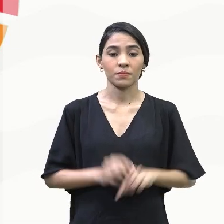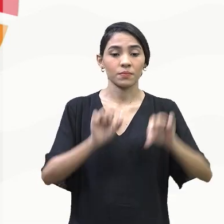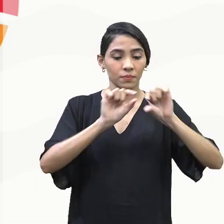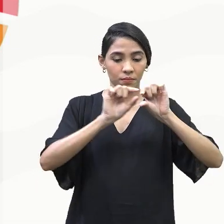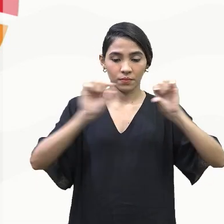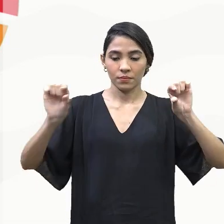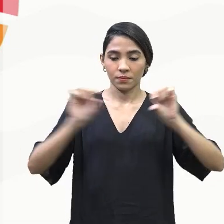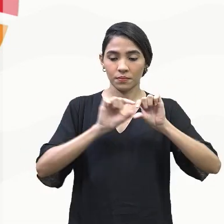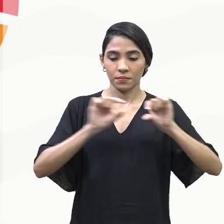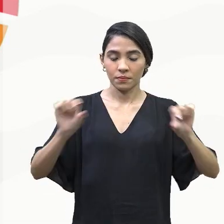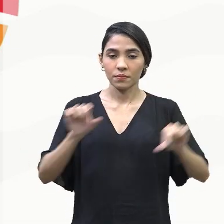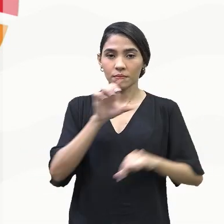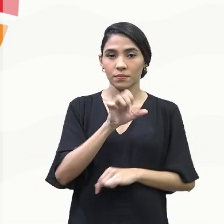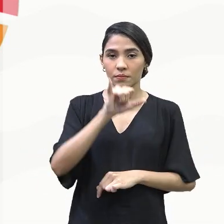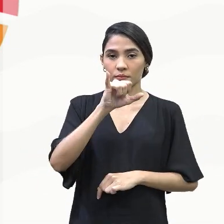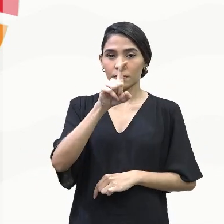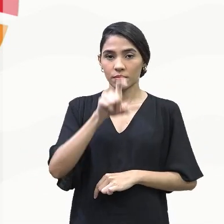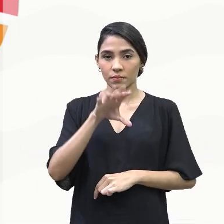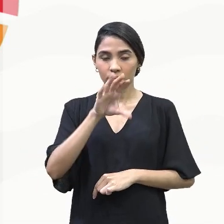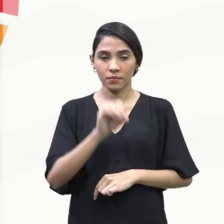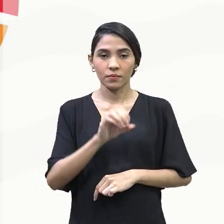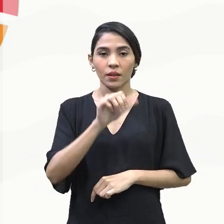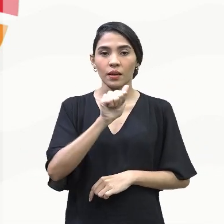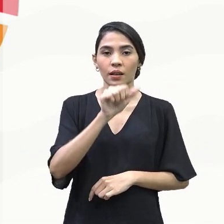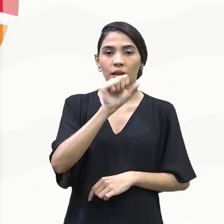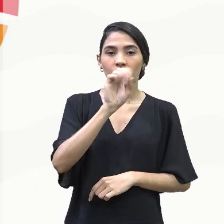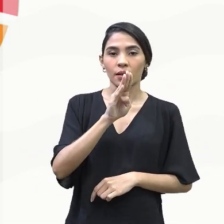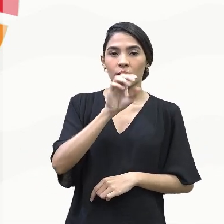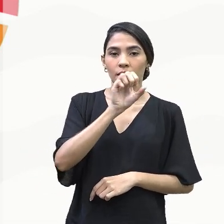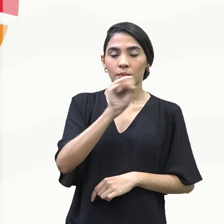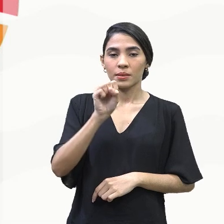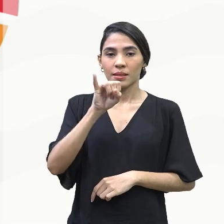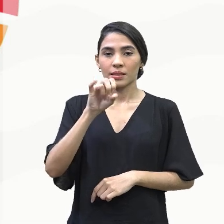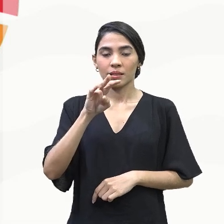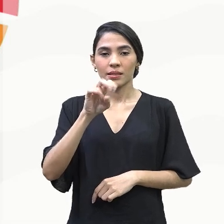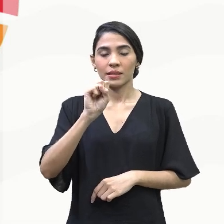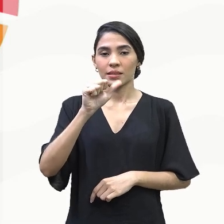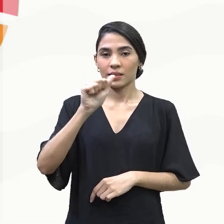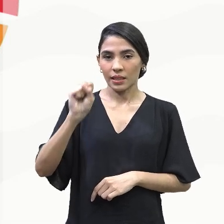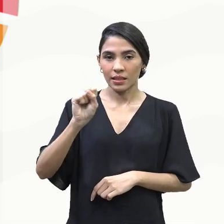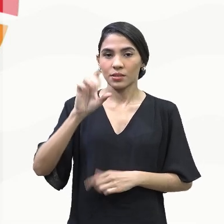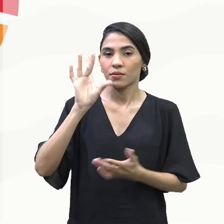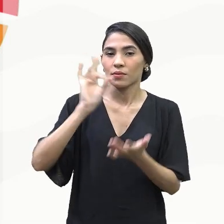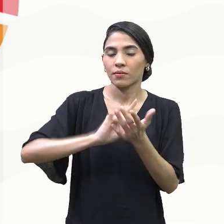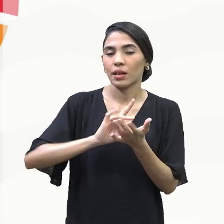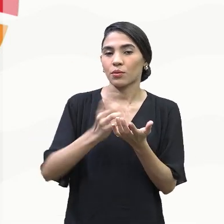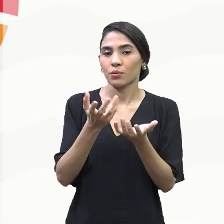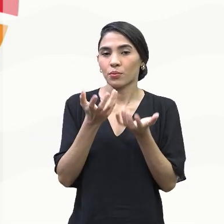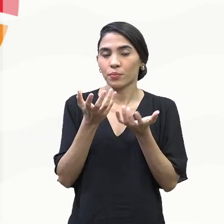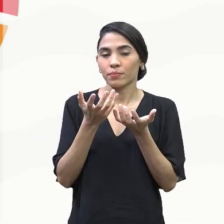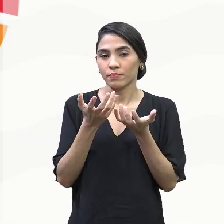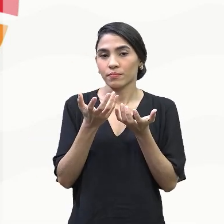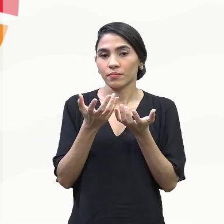na horizontal. São os eixos das abscisas. Aqui nós vamos dizer, de fato, o que